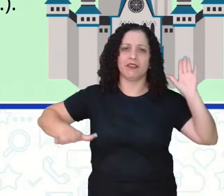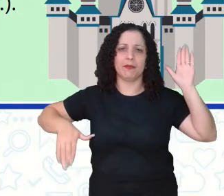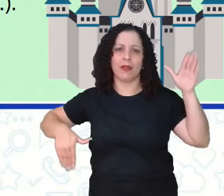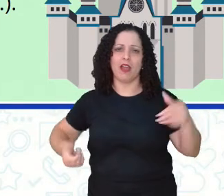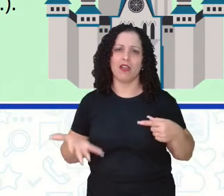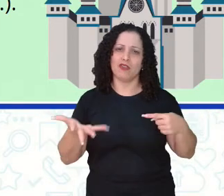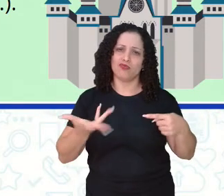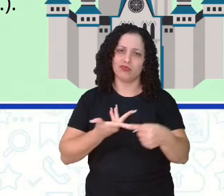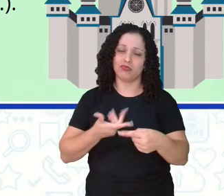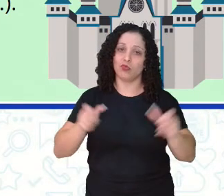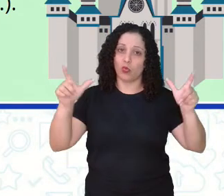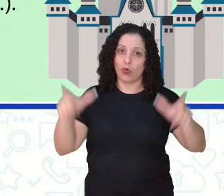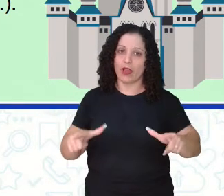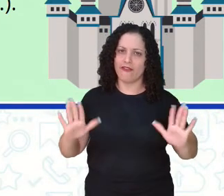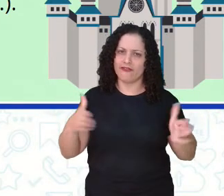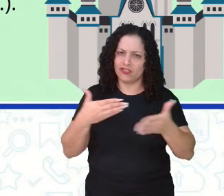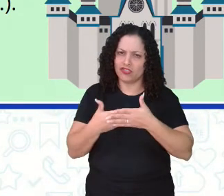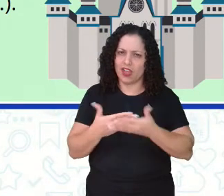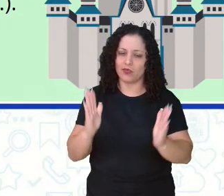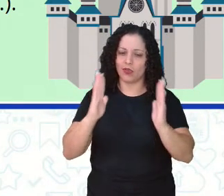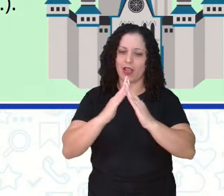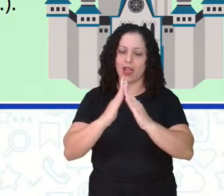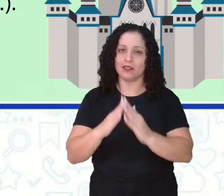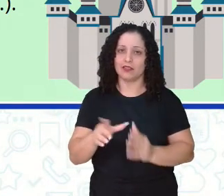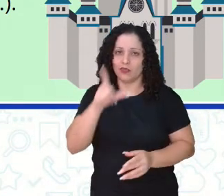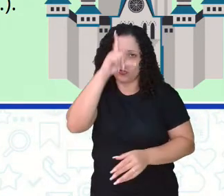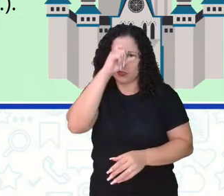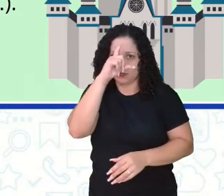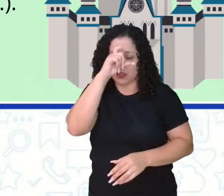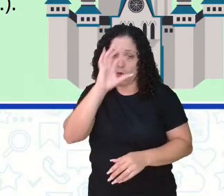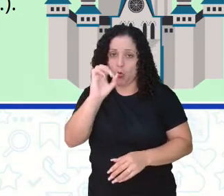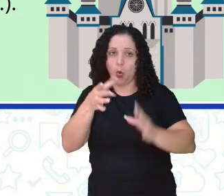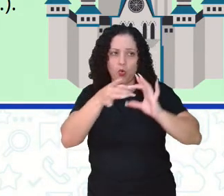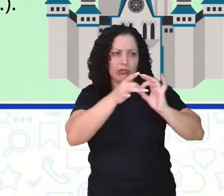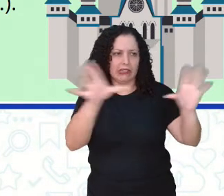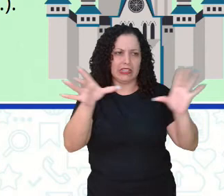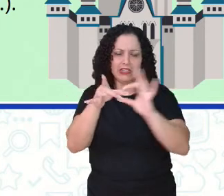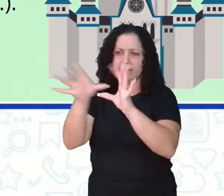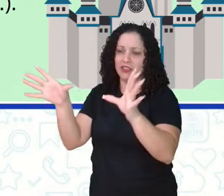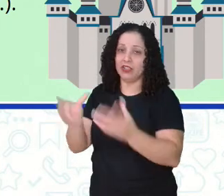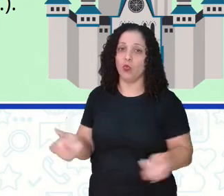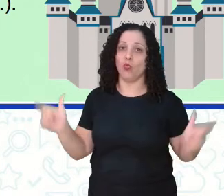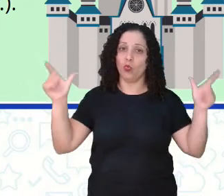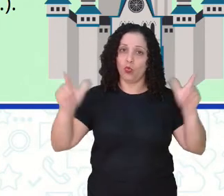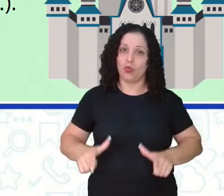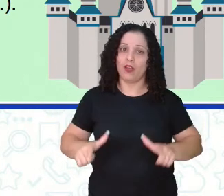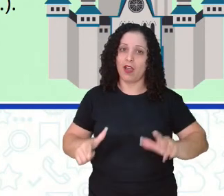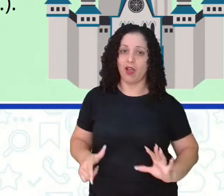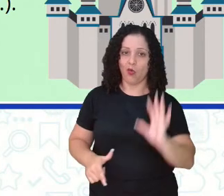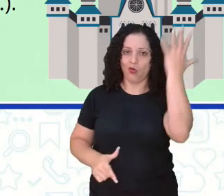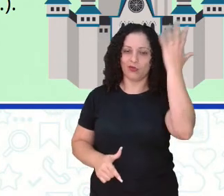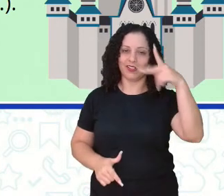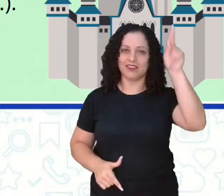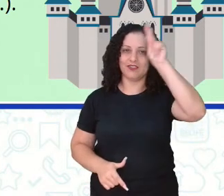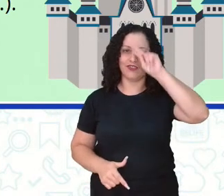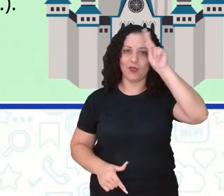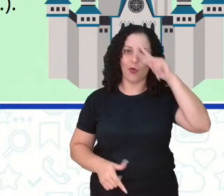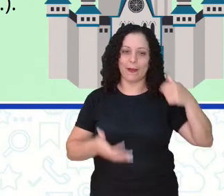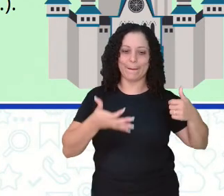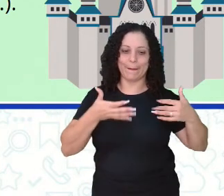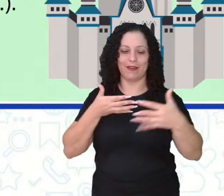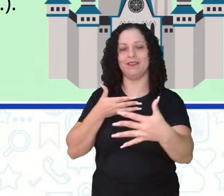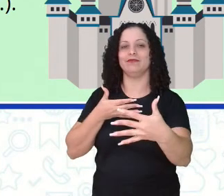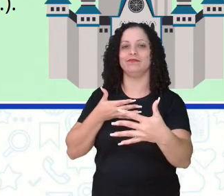classificados em espaços fechados, casa, quarto, hospital ou abertos. Então, é onde a história ela vai acontecer. A narração